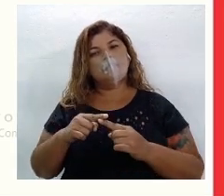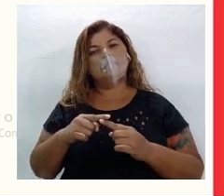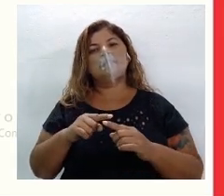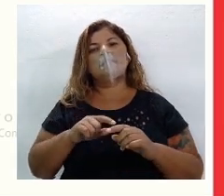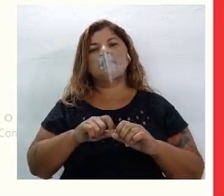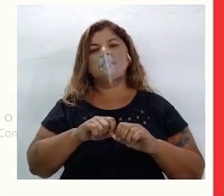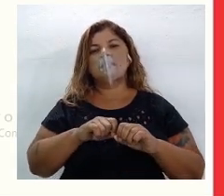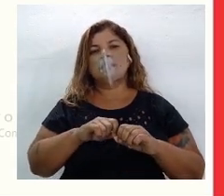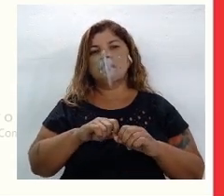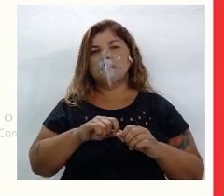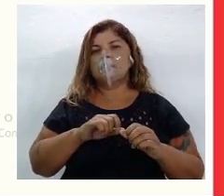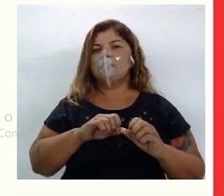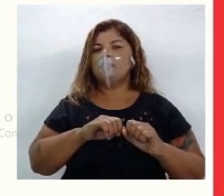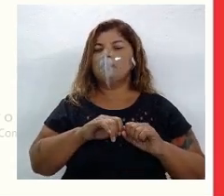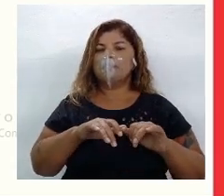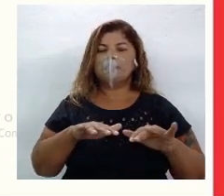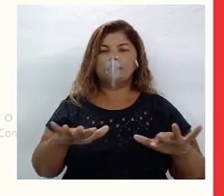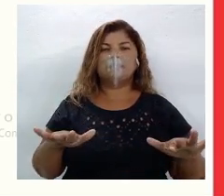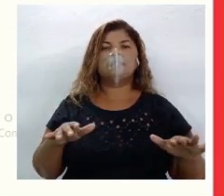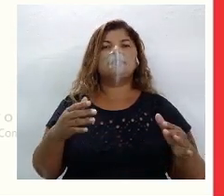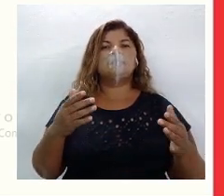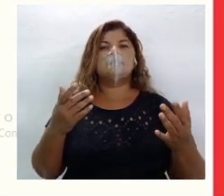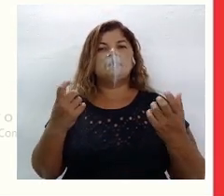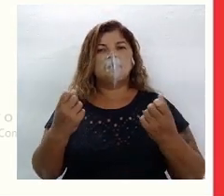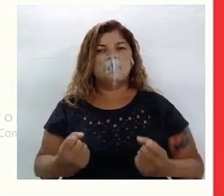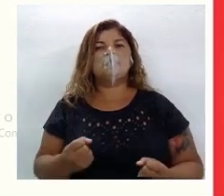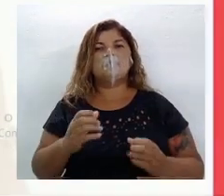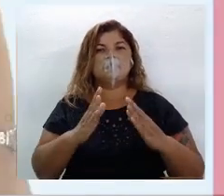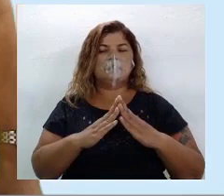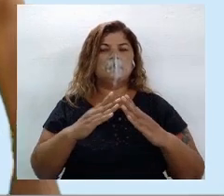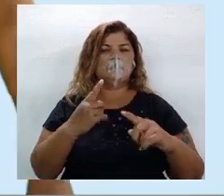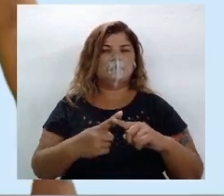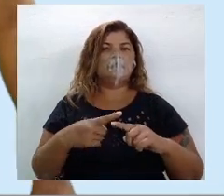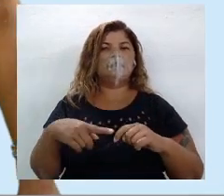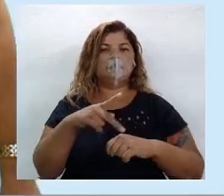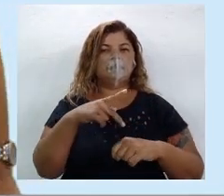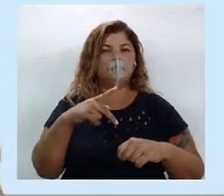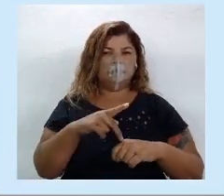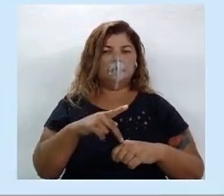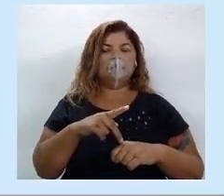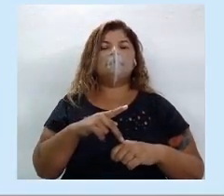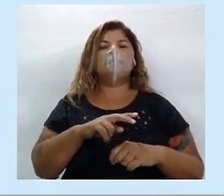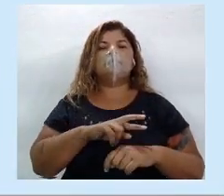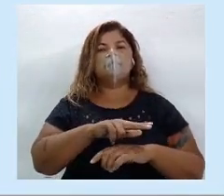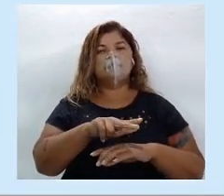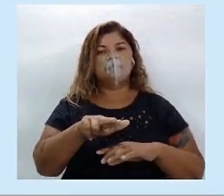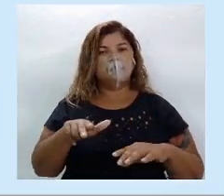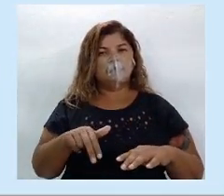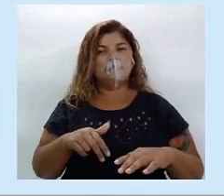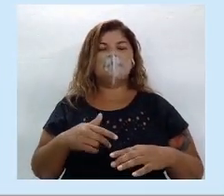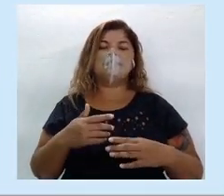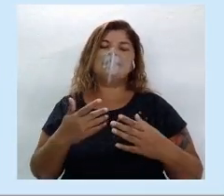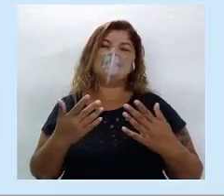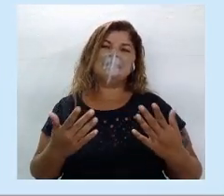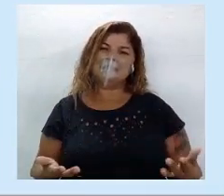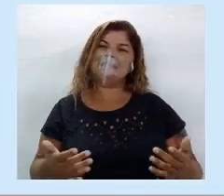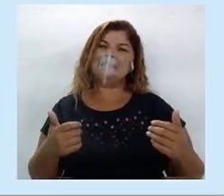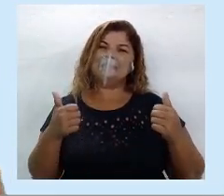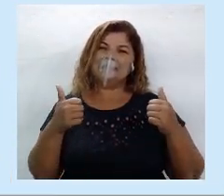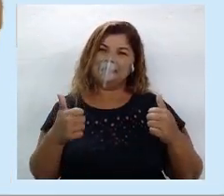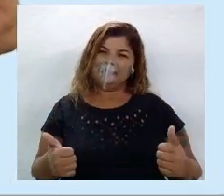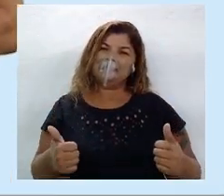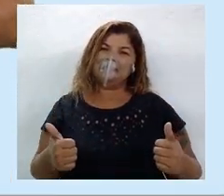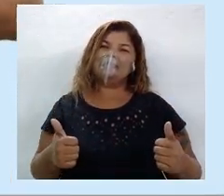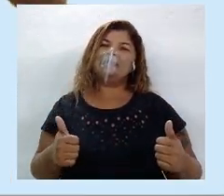distribuição relativa do peso das igrejas em nosso país. Brasil plural. E por hoje é só,